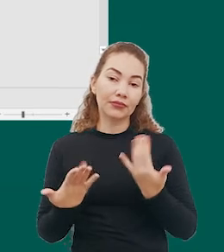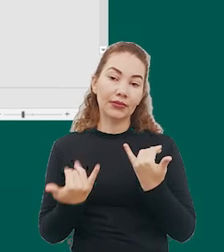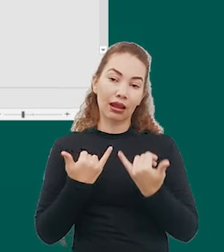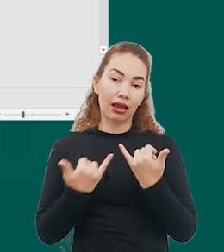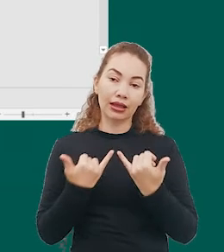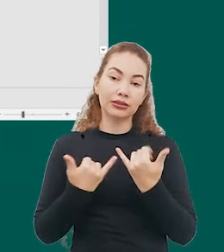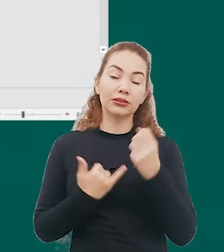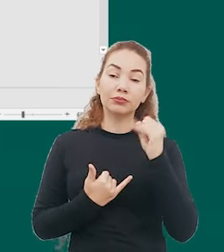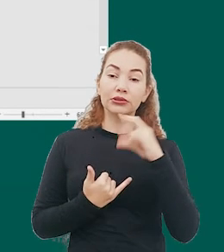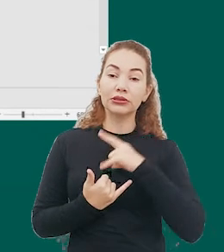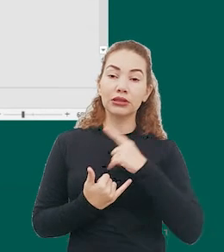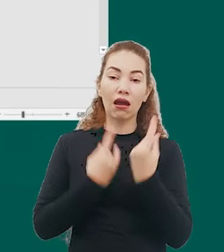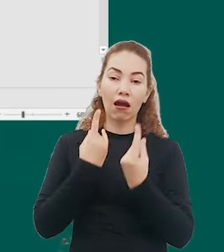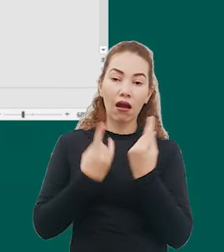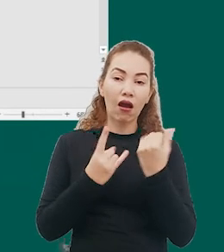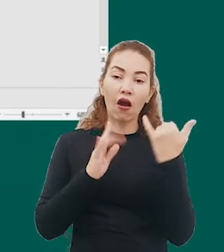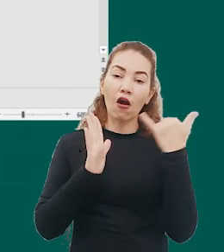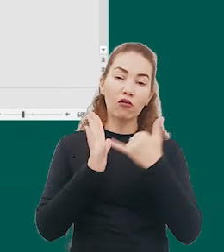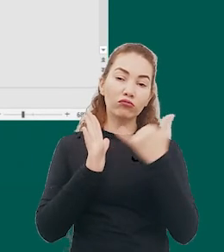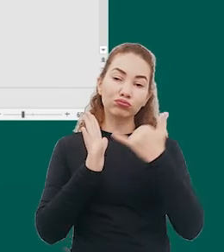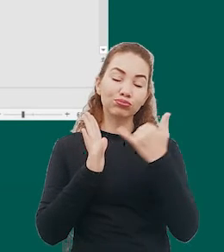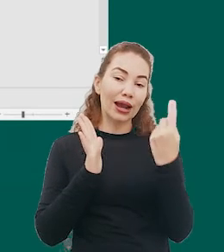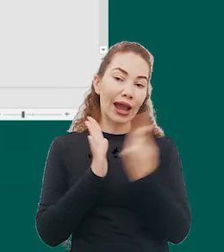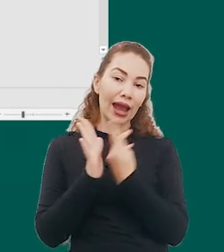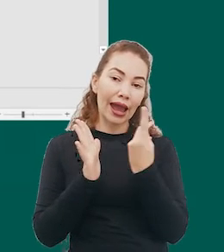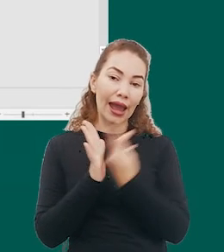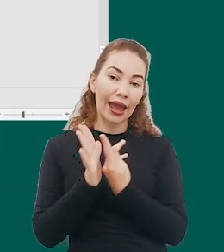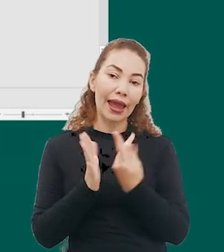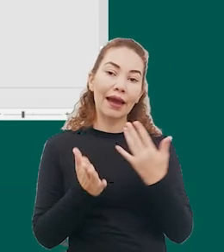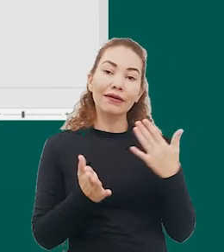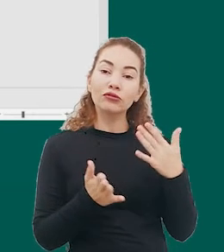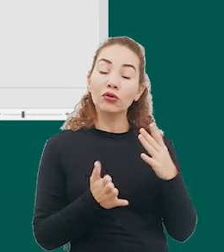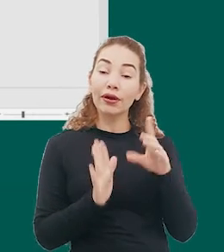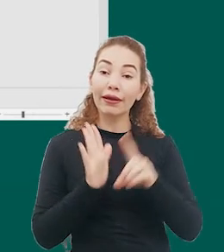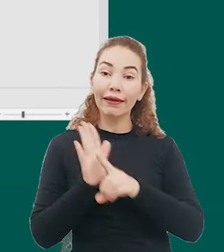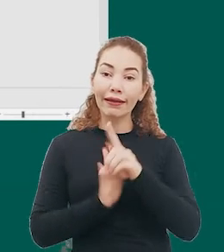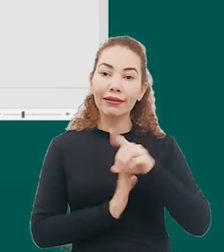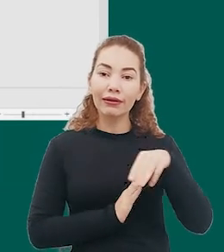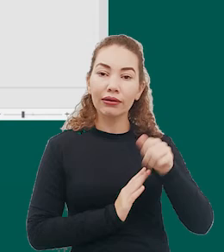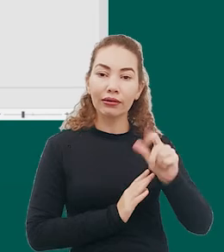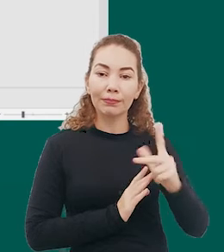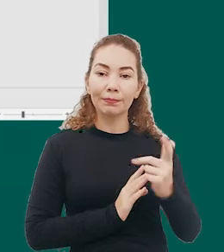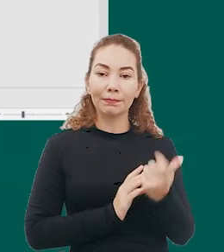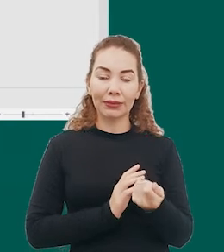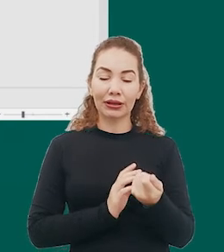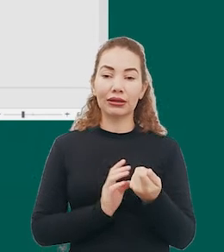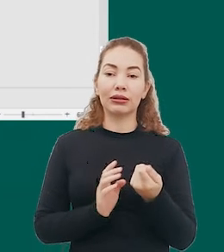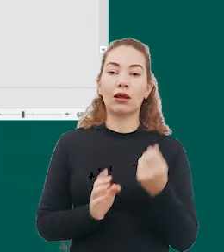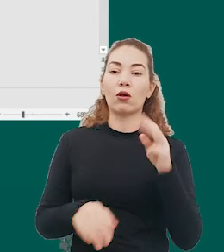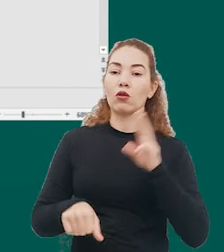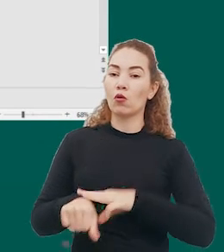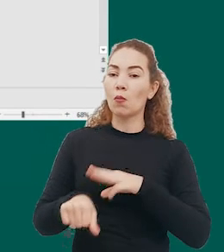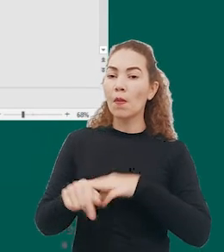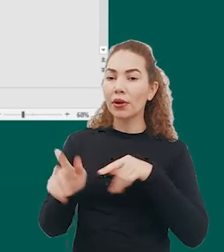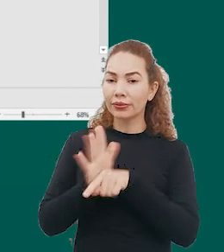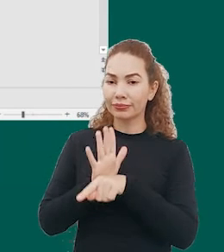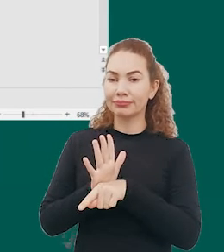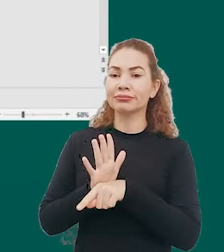algum dado que não está de acordo e a nossa declaração entrou em malha fina. No momento em que nós